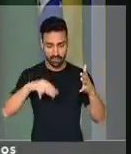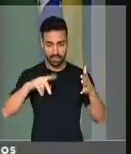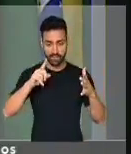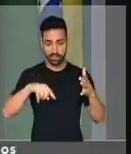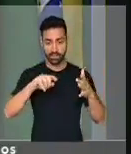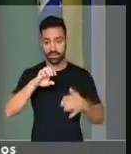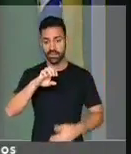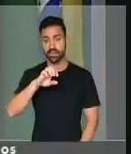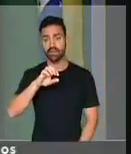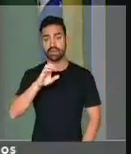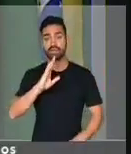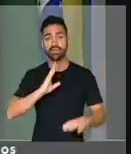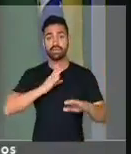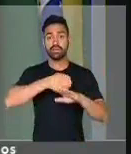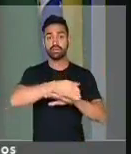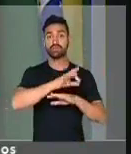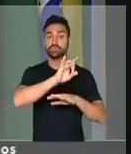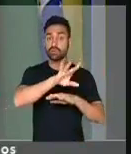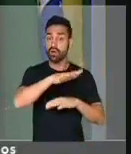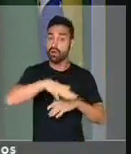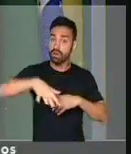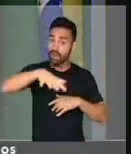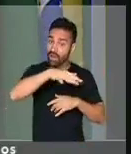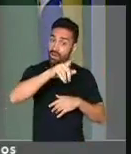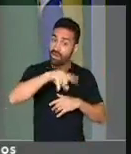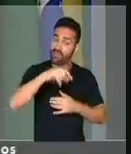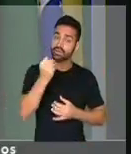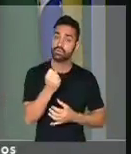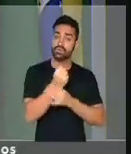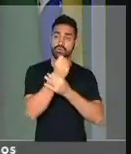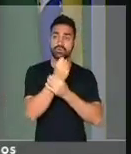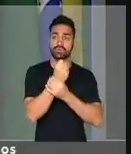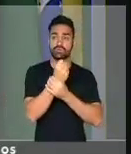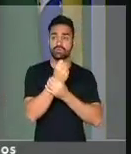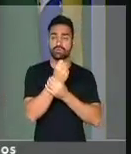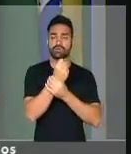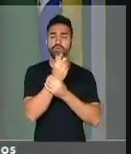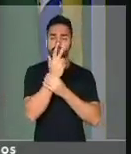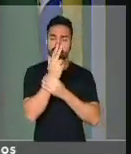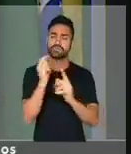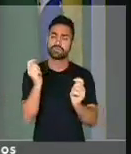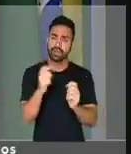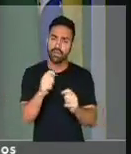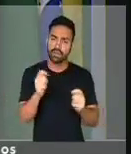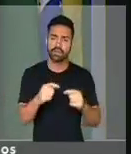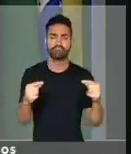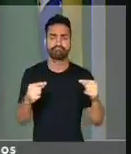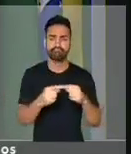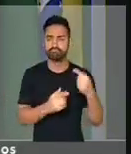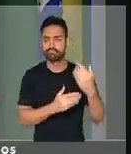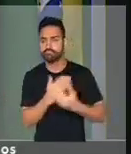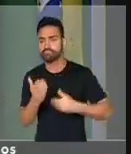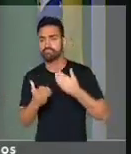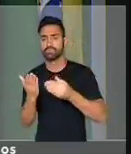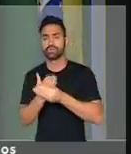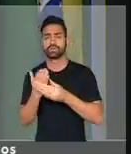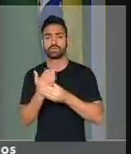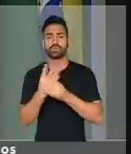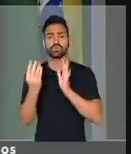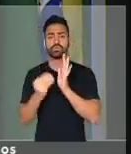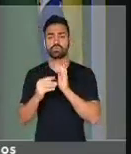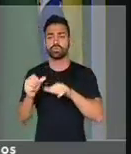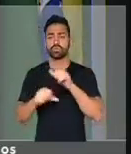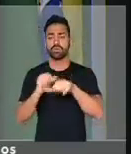fala intervenção exclusiva na segurança. Então, eu estou entendendo que tem espaço para tramitação de uma emenda